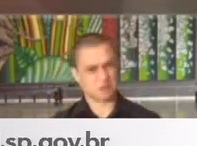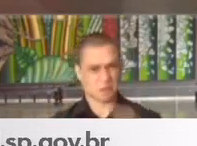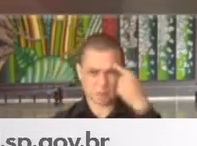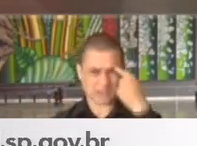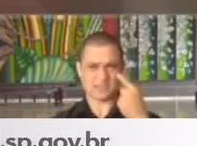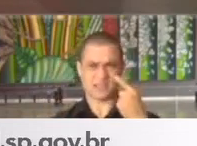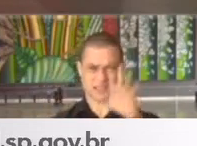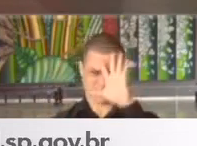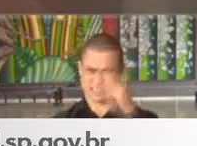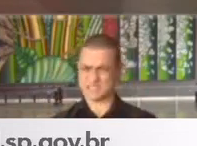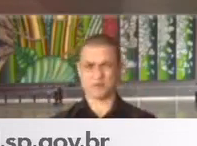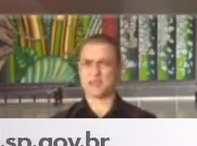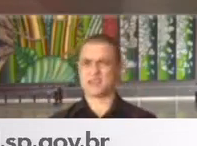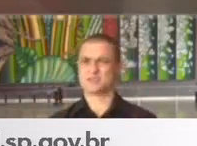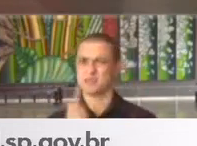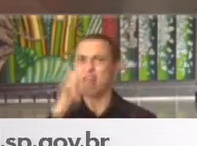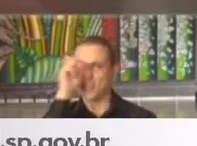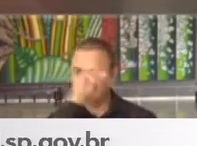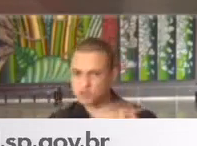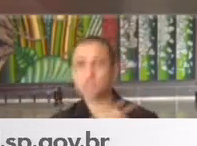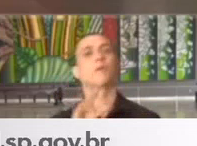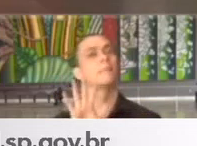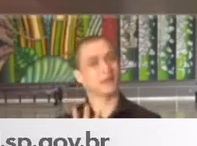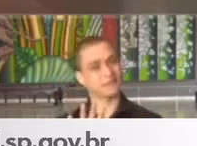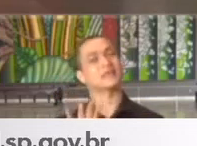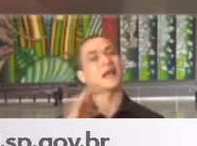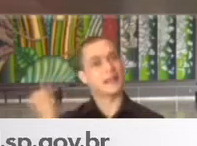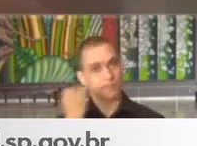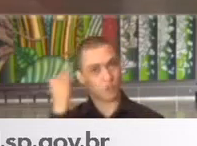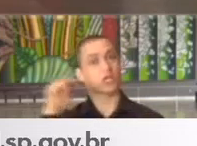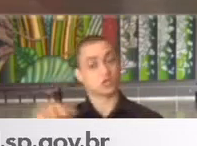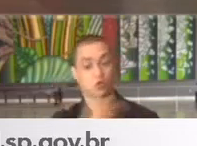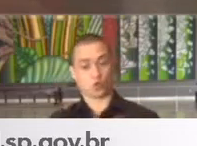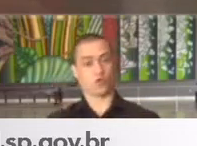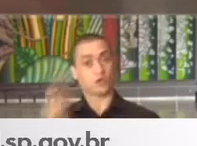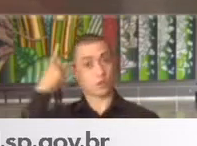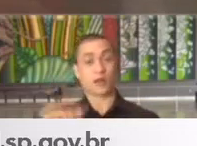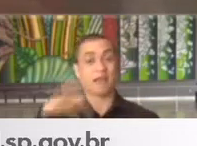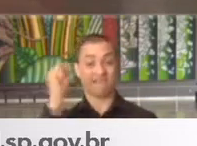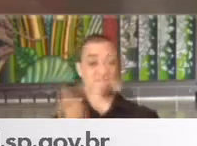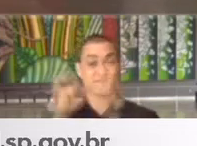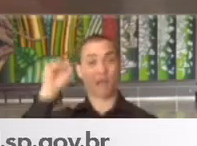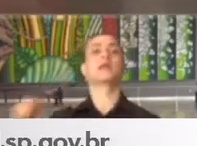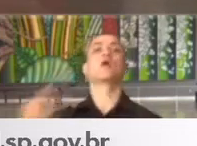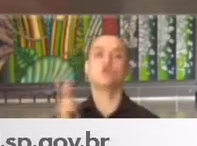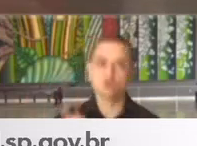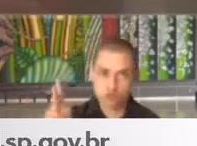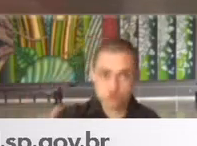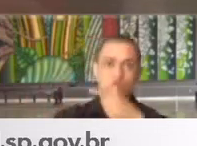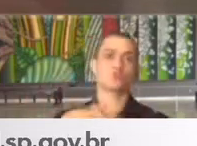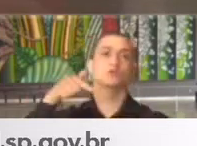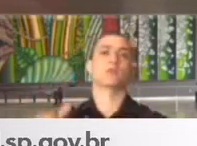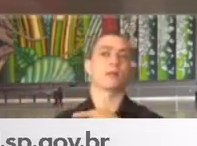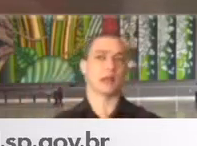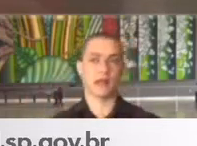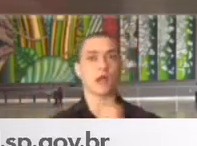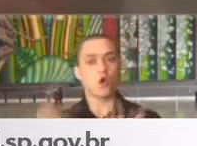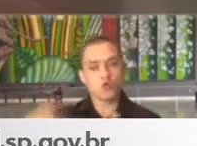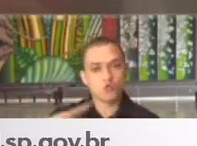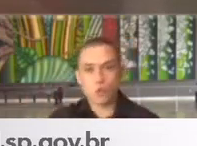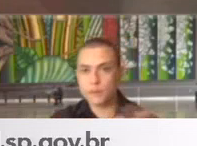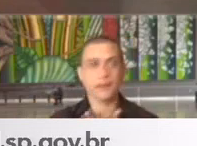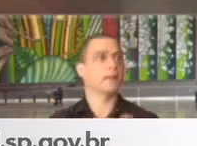decisão difícil, mas essa é a decisão do governo de São Paulo. As fábricas devem continuar operando. Faço um apelo para